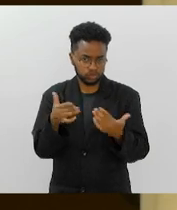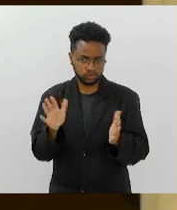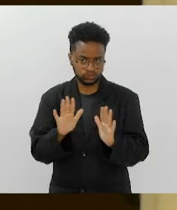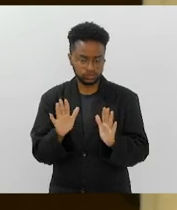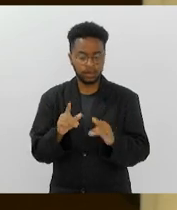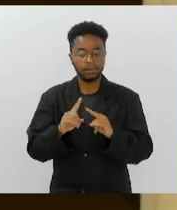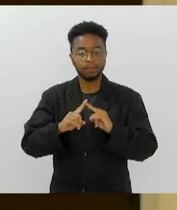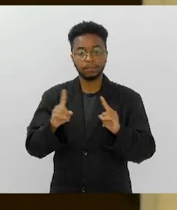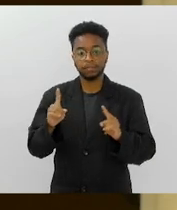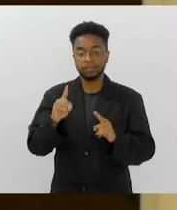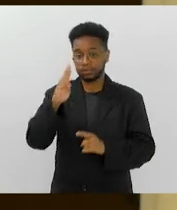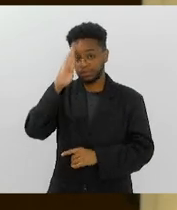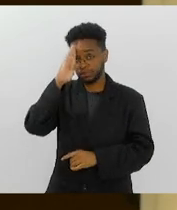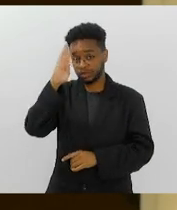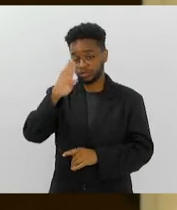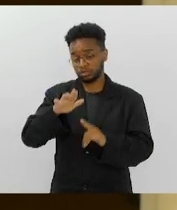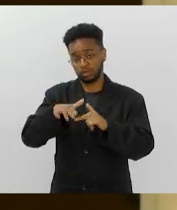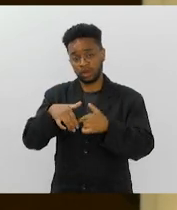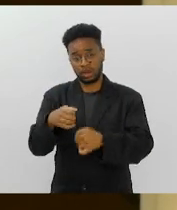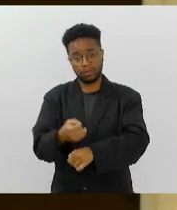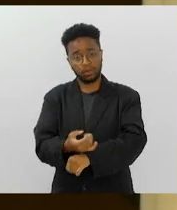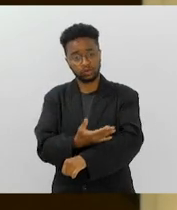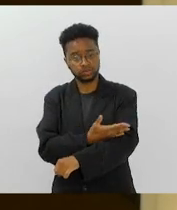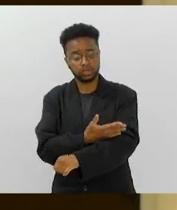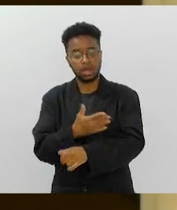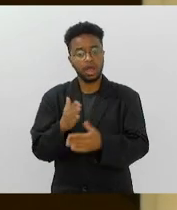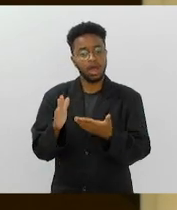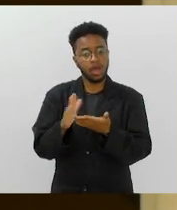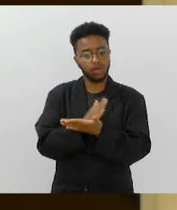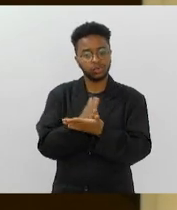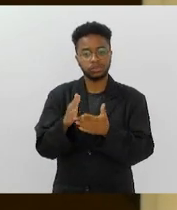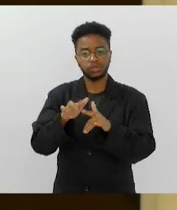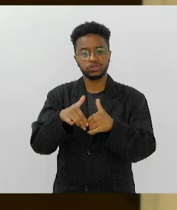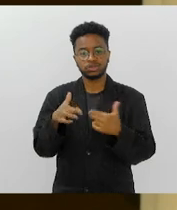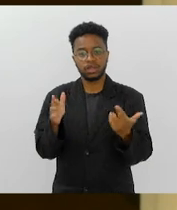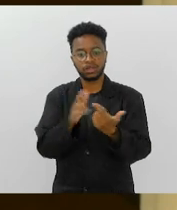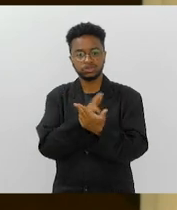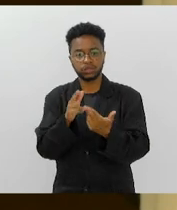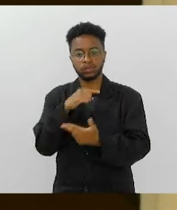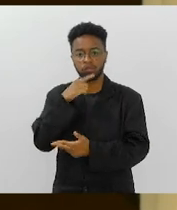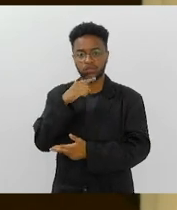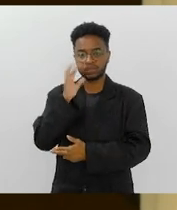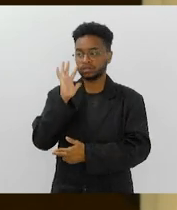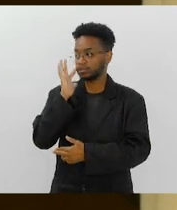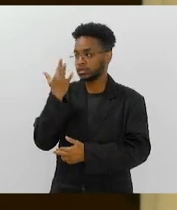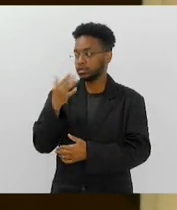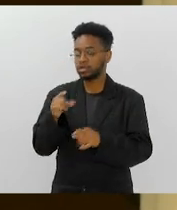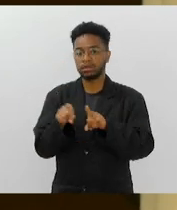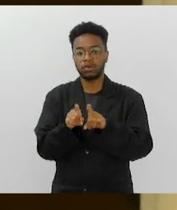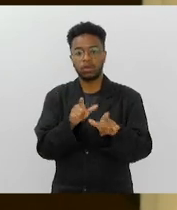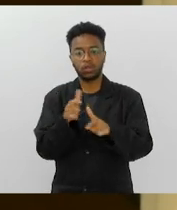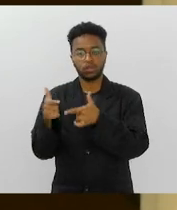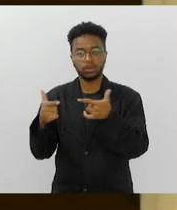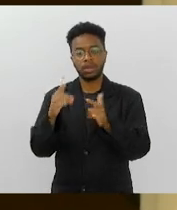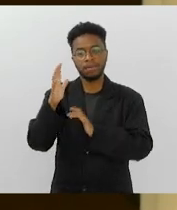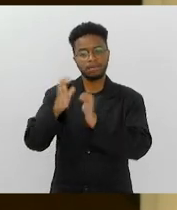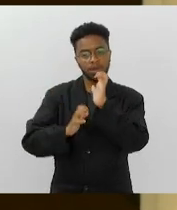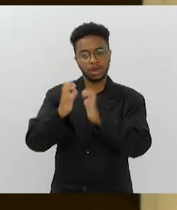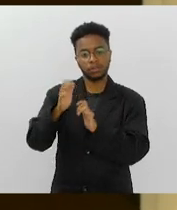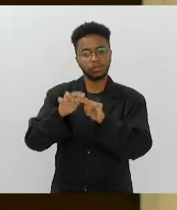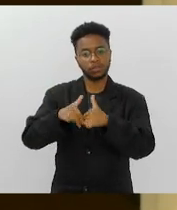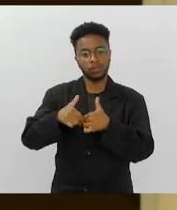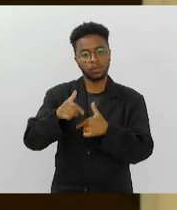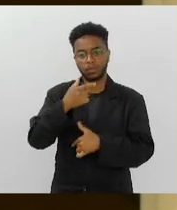para o lado emocional, algumas relações mal resolvidas, umas brigando por causa de um mesmo menino, enfim, situações